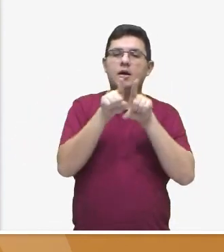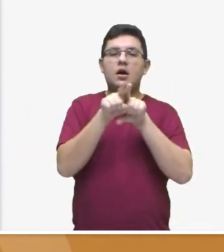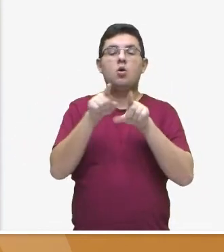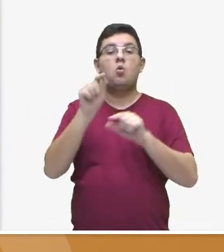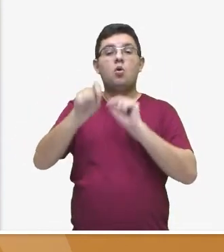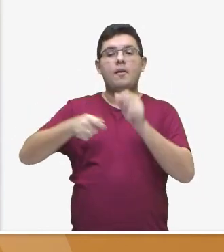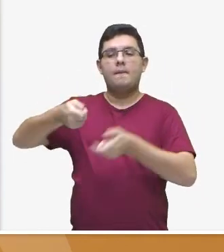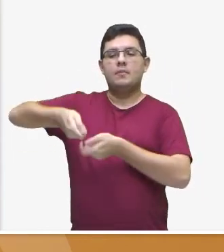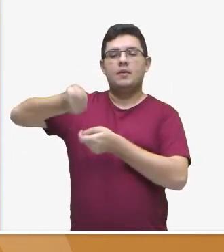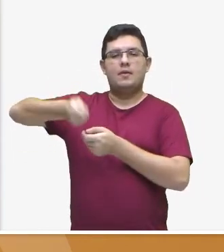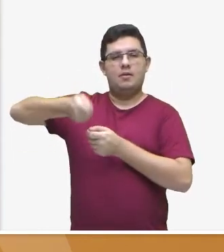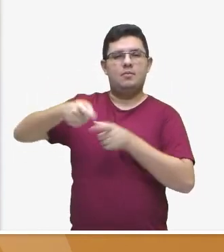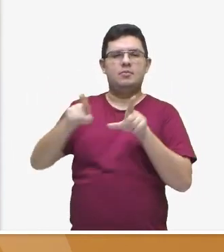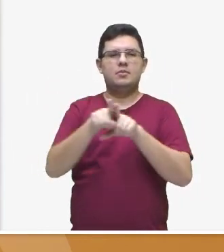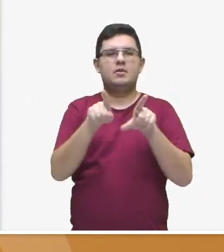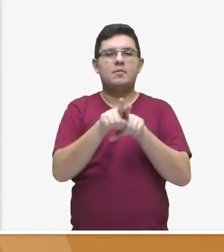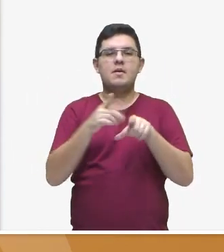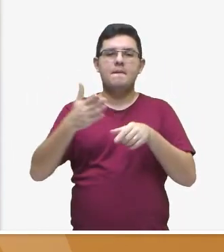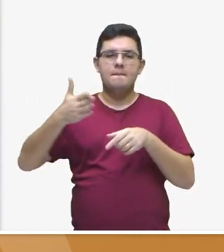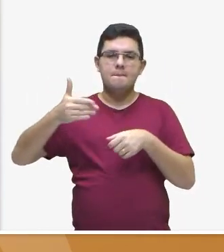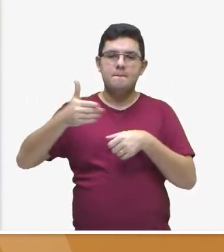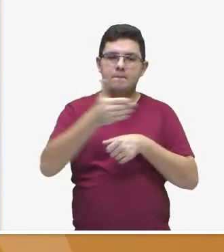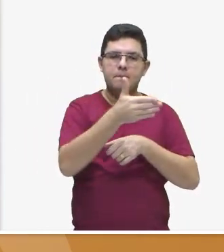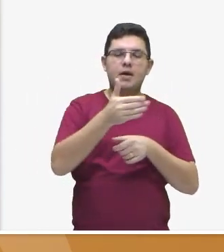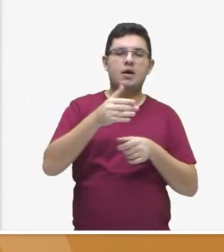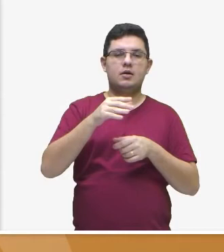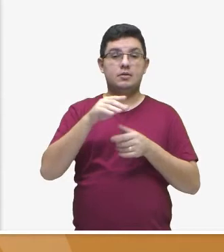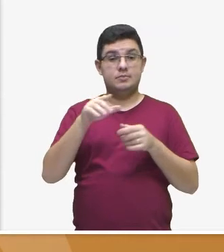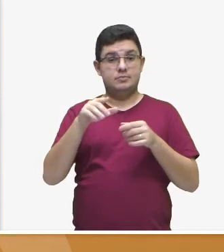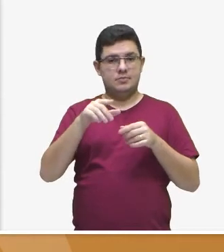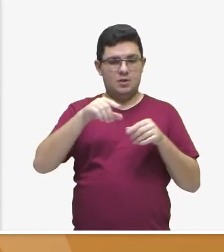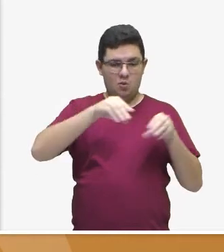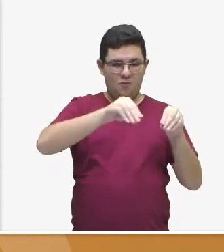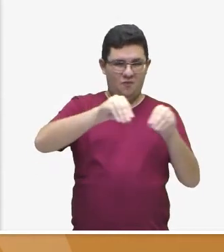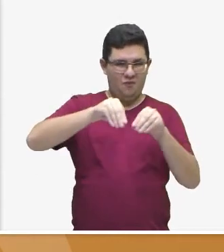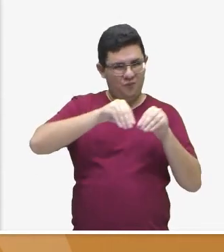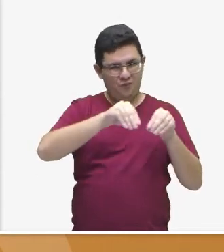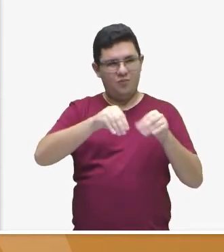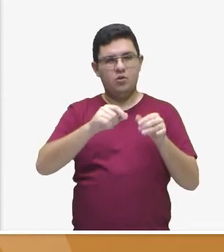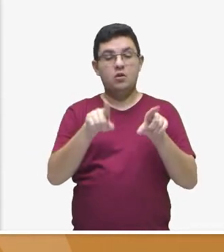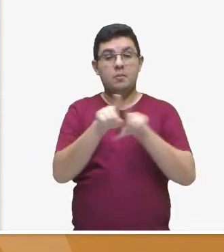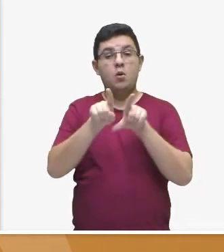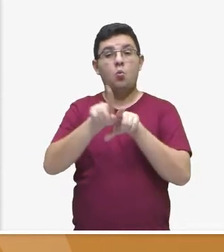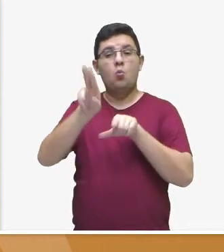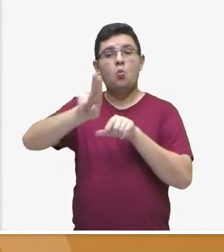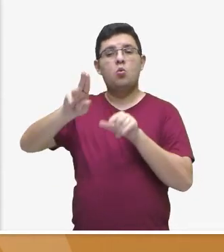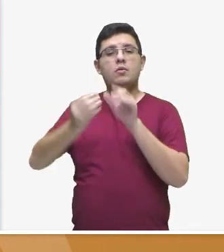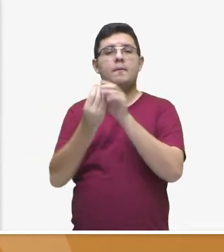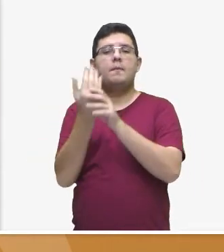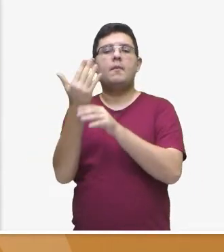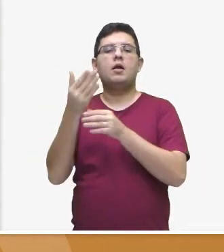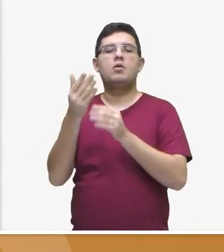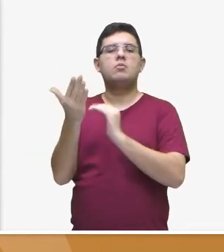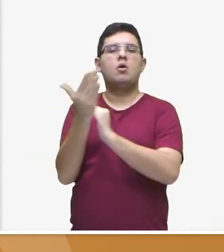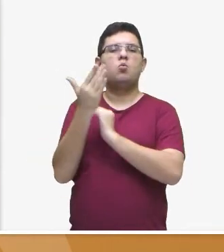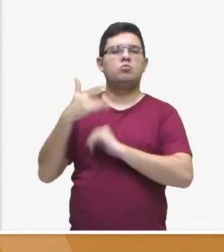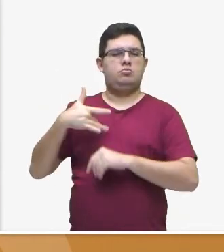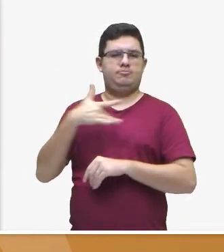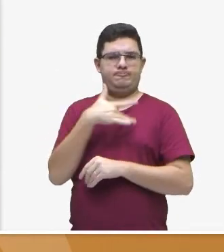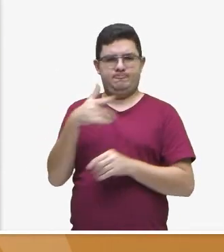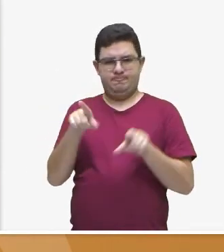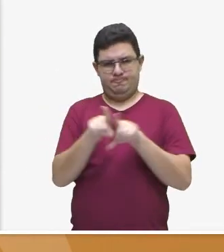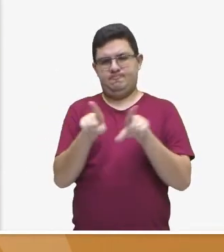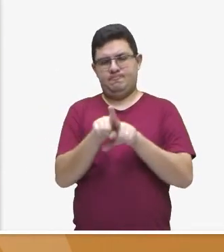pirão de peixe, até os usos medicinais com plantas nativas. Crenças